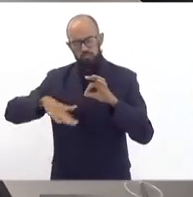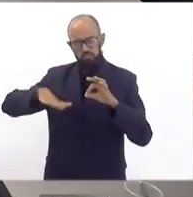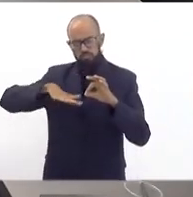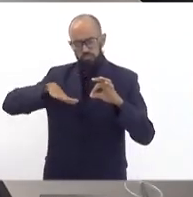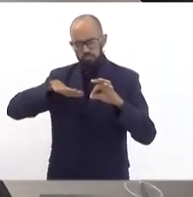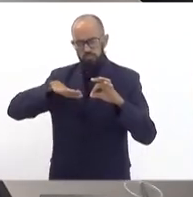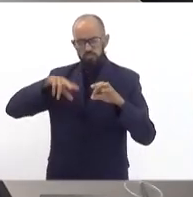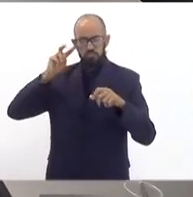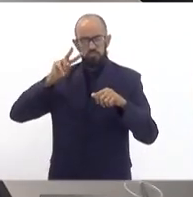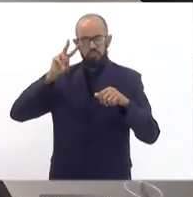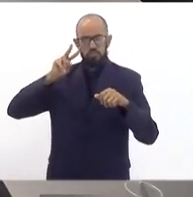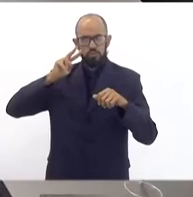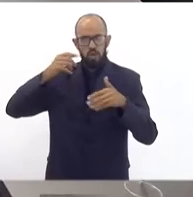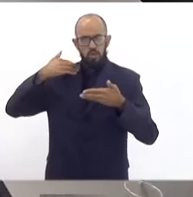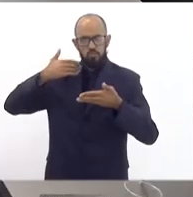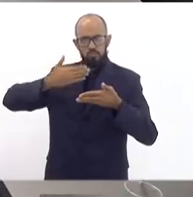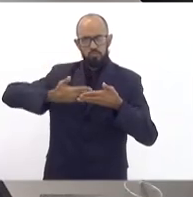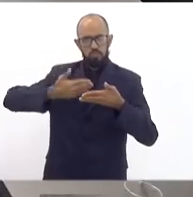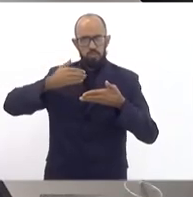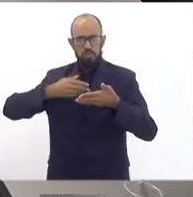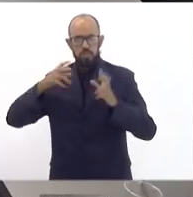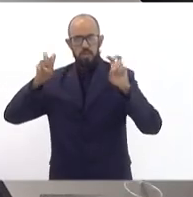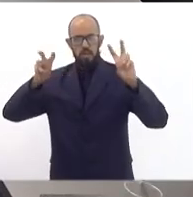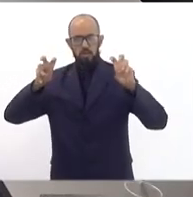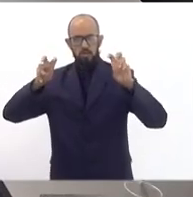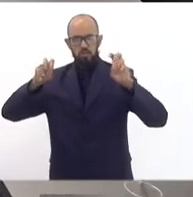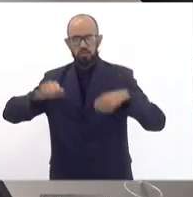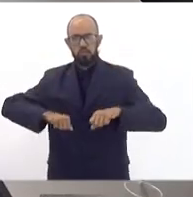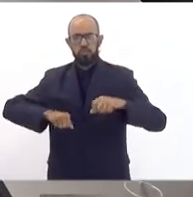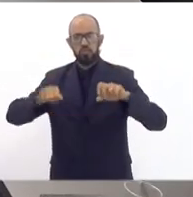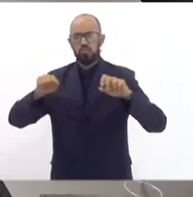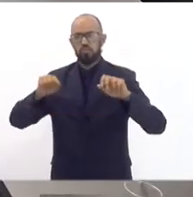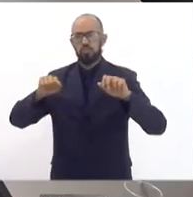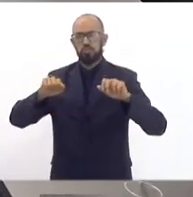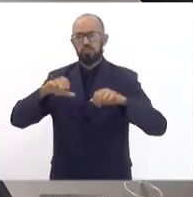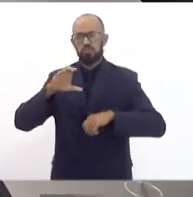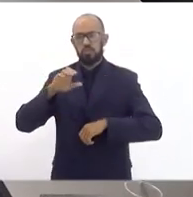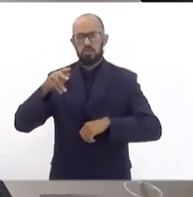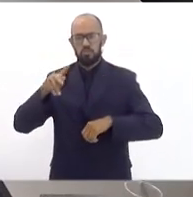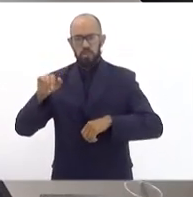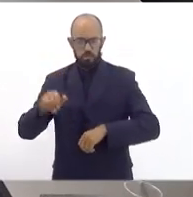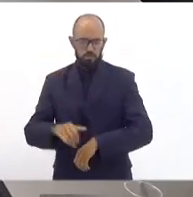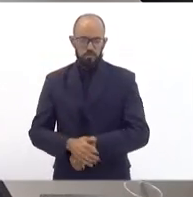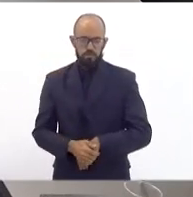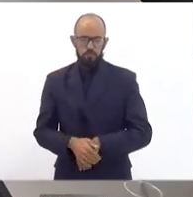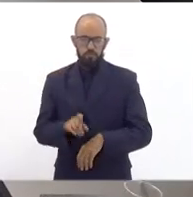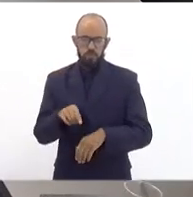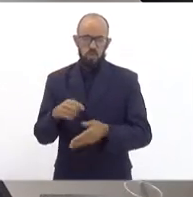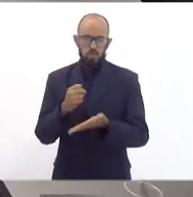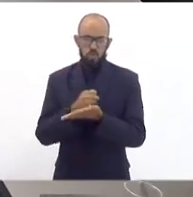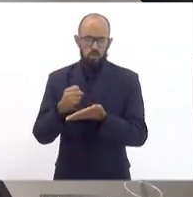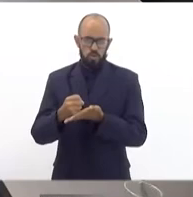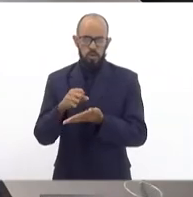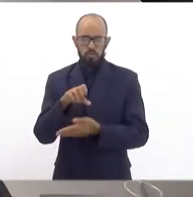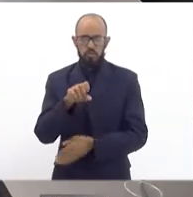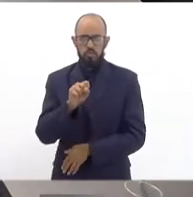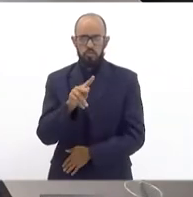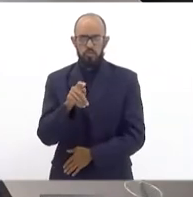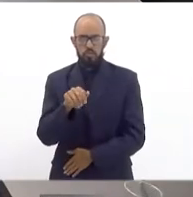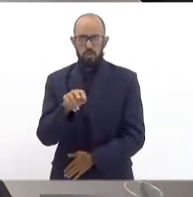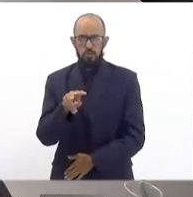historicamente. Sim. Nesses assuntos pertinentes à CPI, que é o contrato com a Supervia. Por